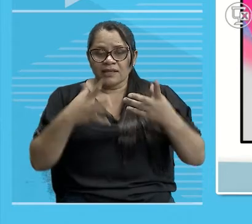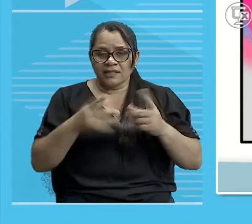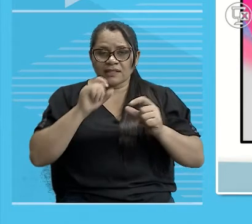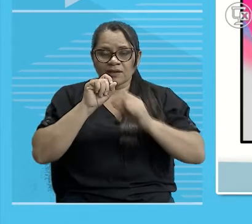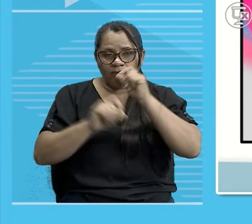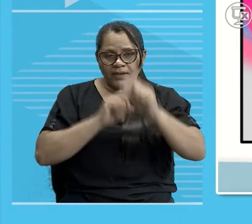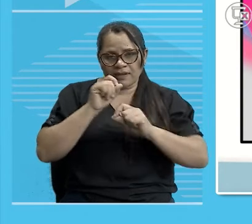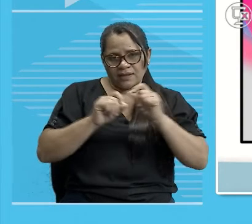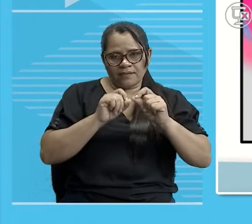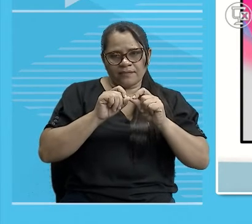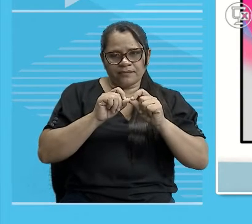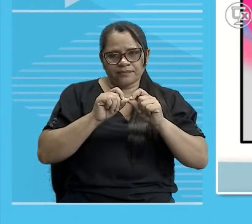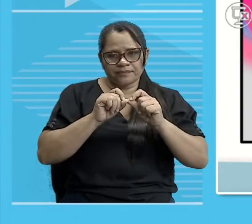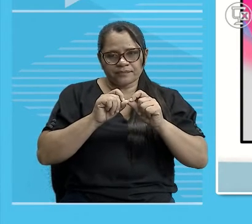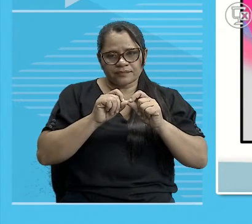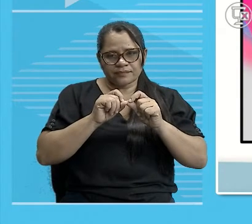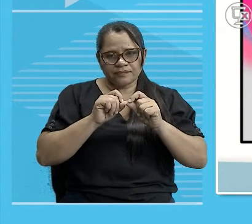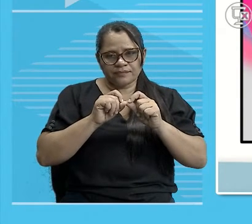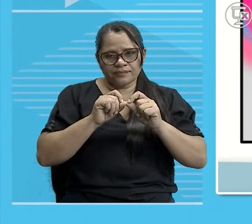negros